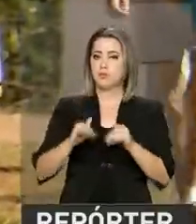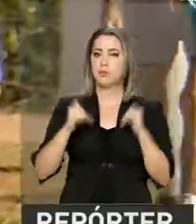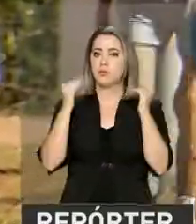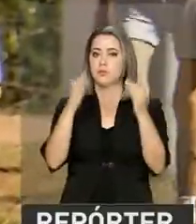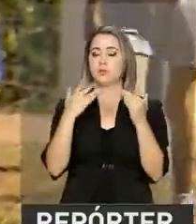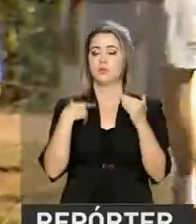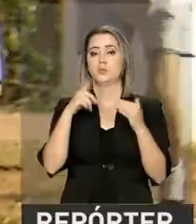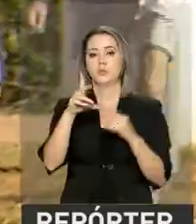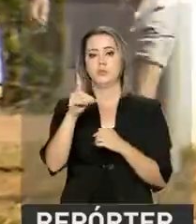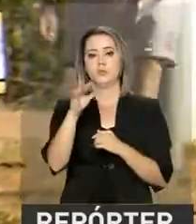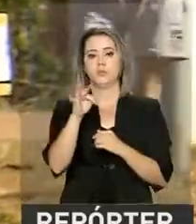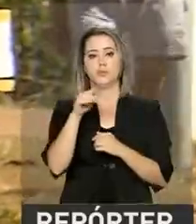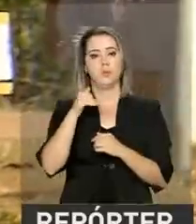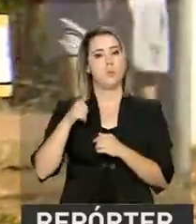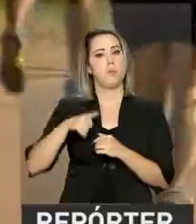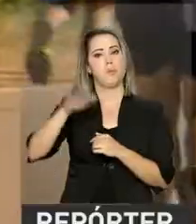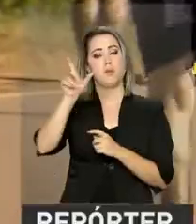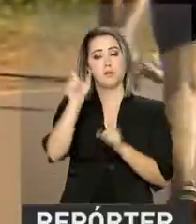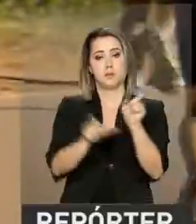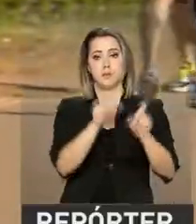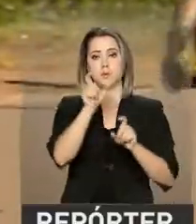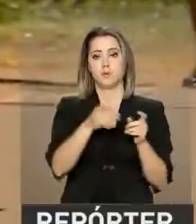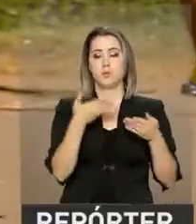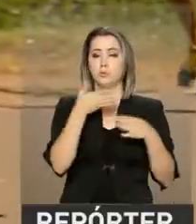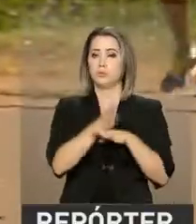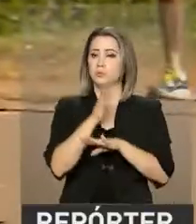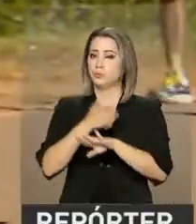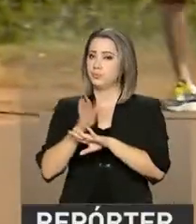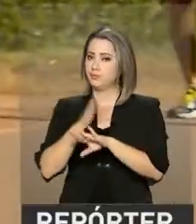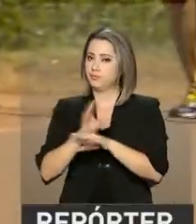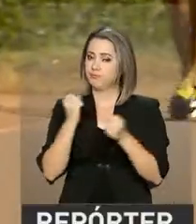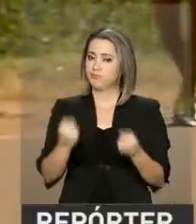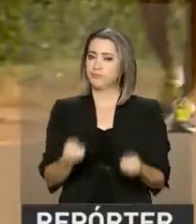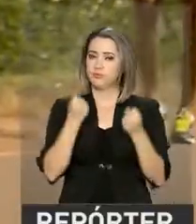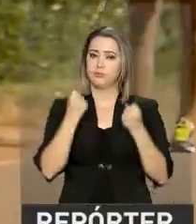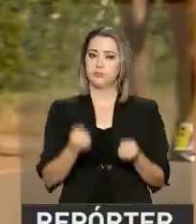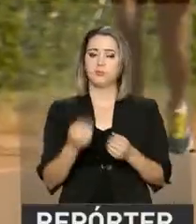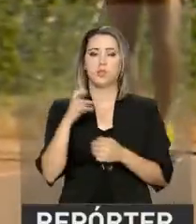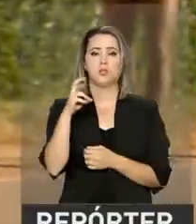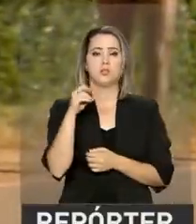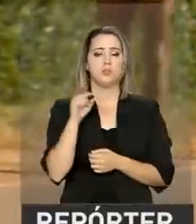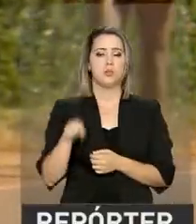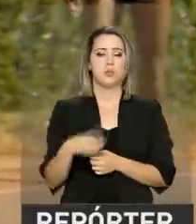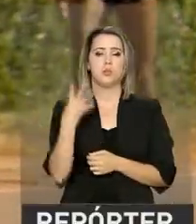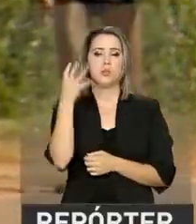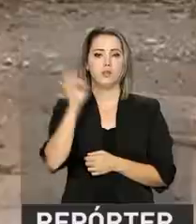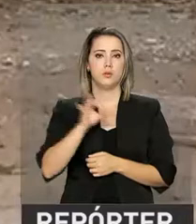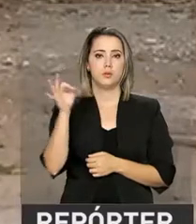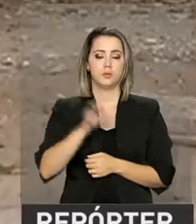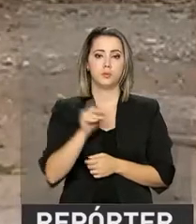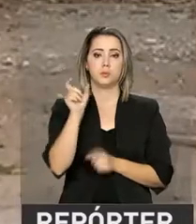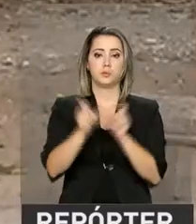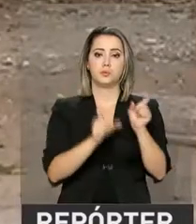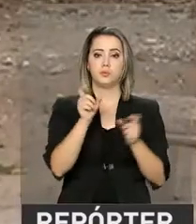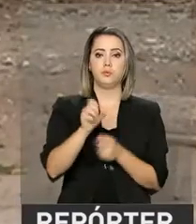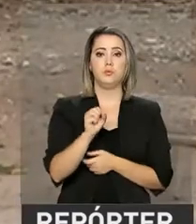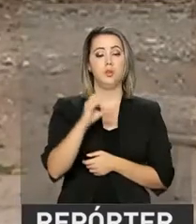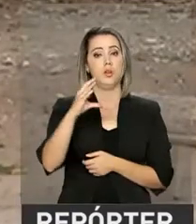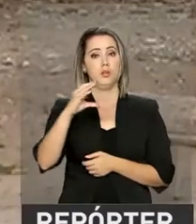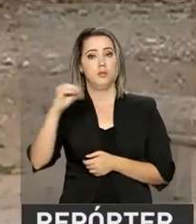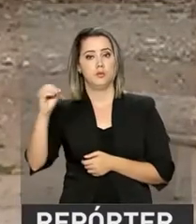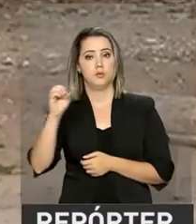em que mais habitantes praticaram exercícios 50,4 por cento dos entrevistados na região centro-oeste